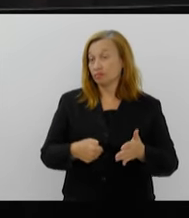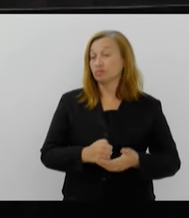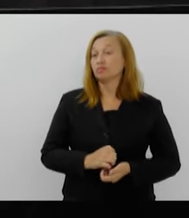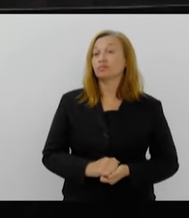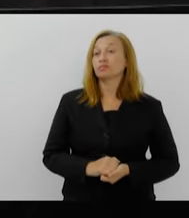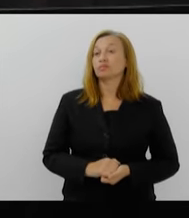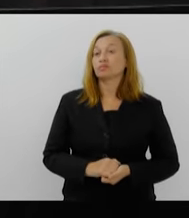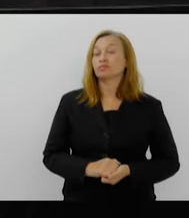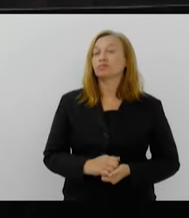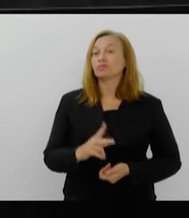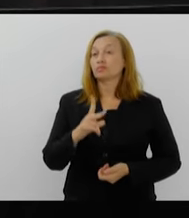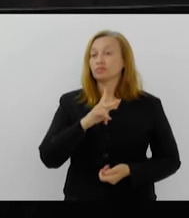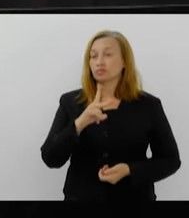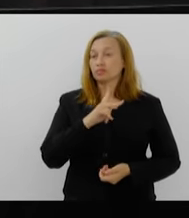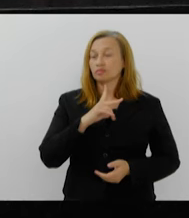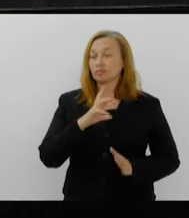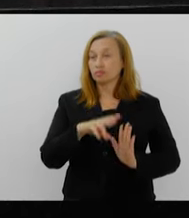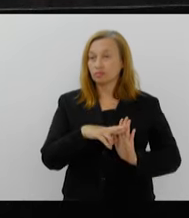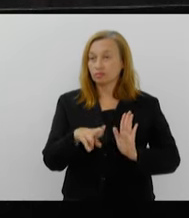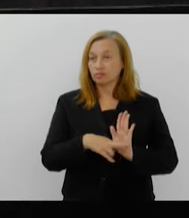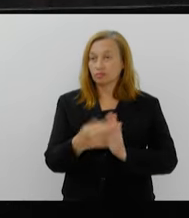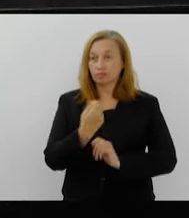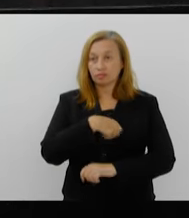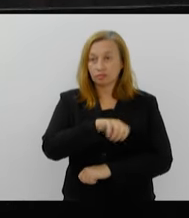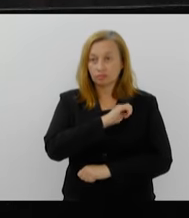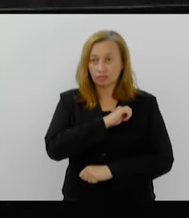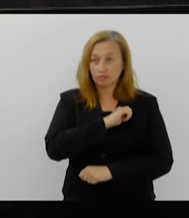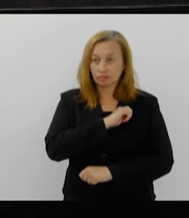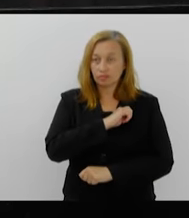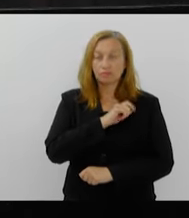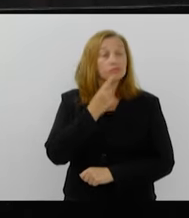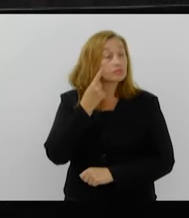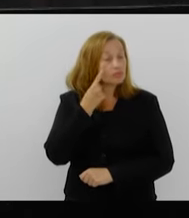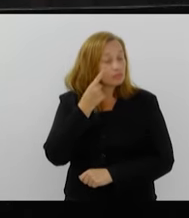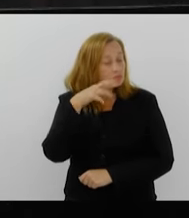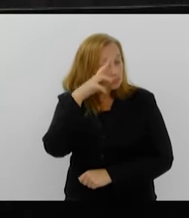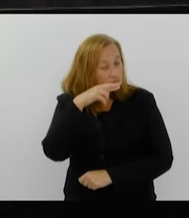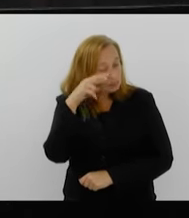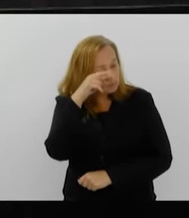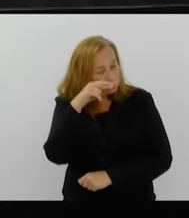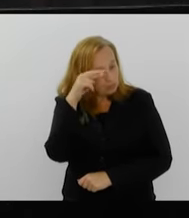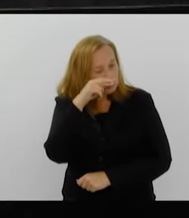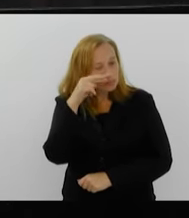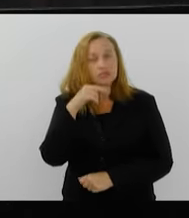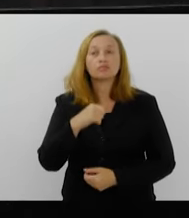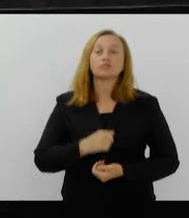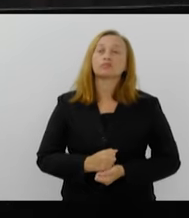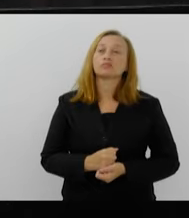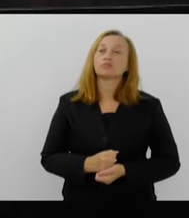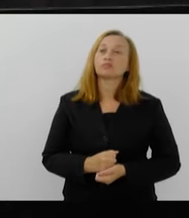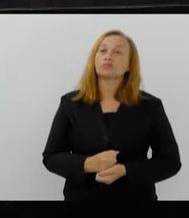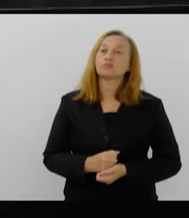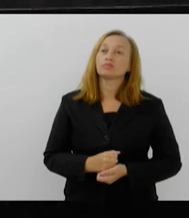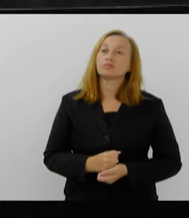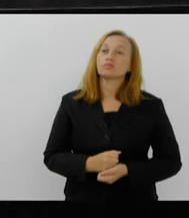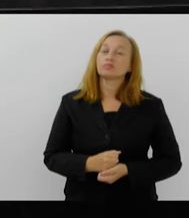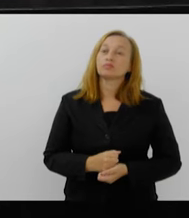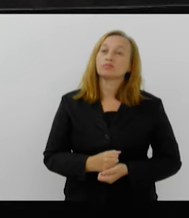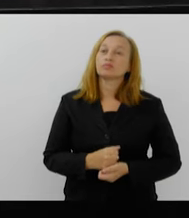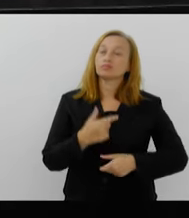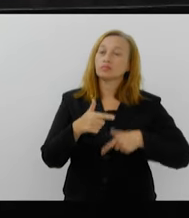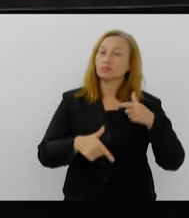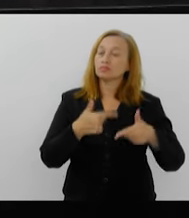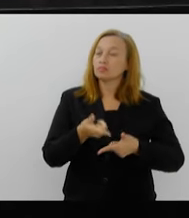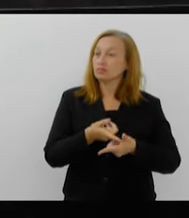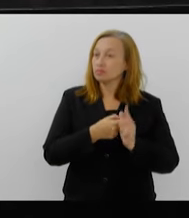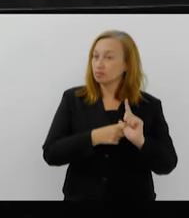o próprio regime de recuperação fiscal seja revisto e para que os serviços da dívida que